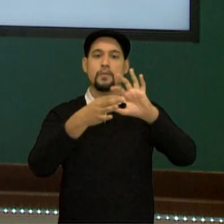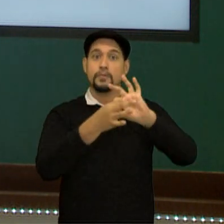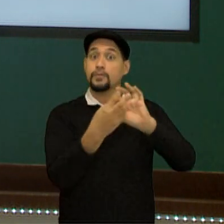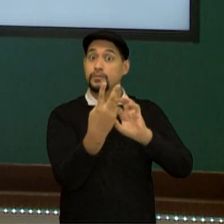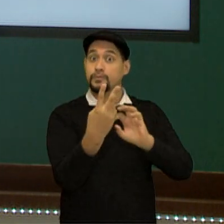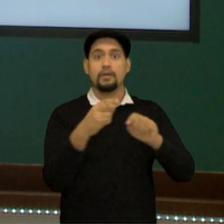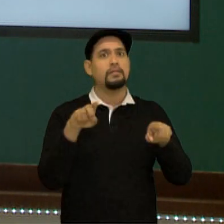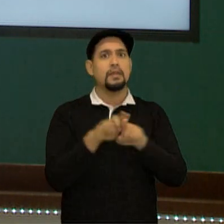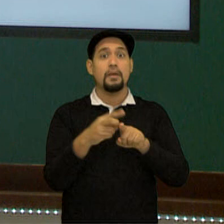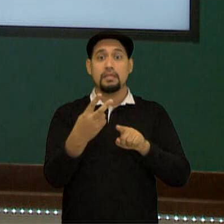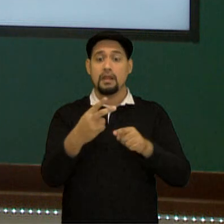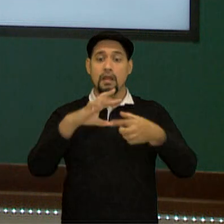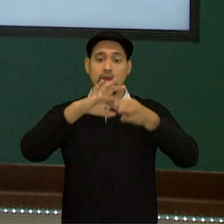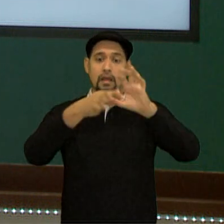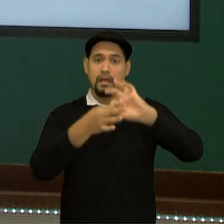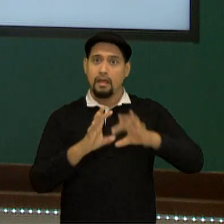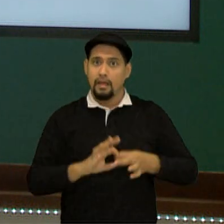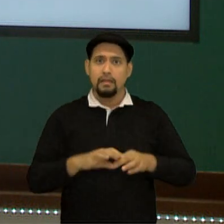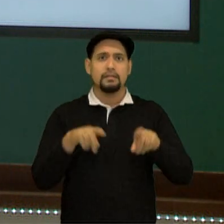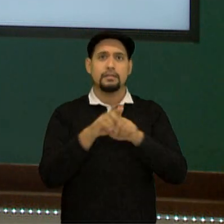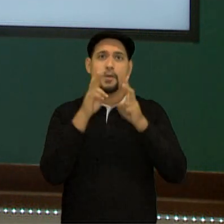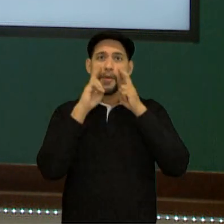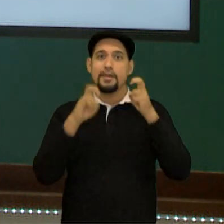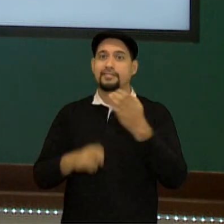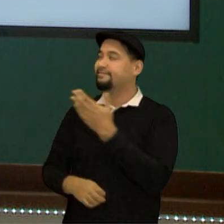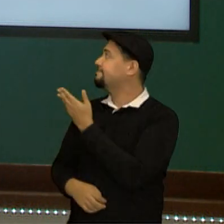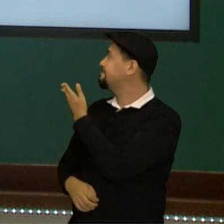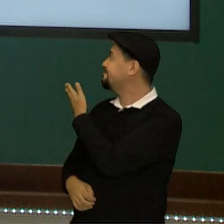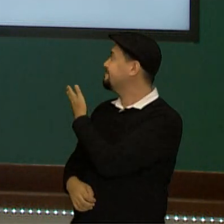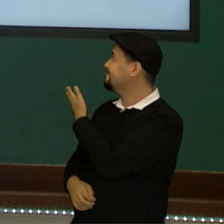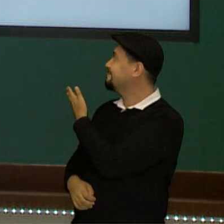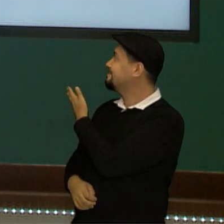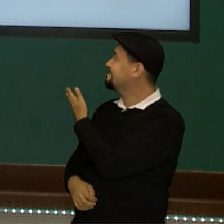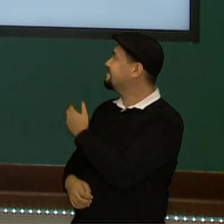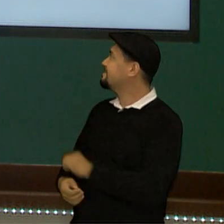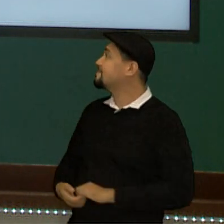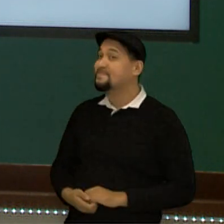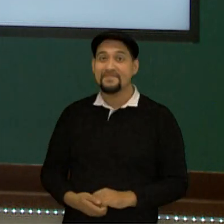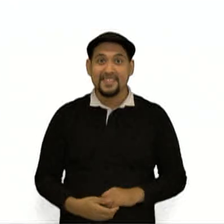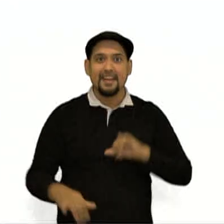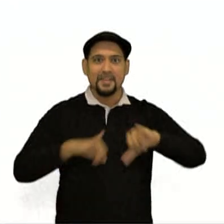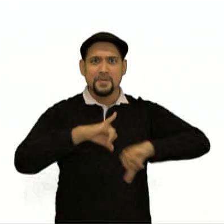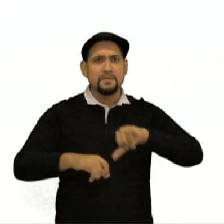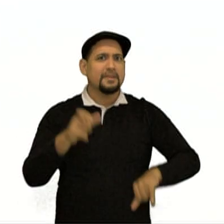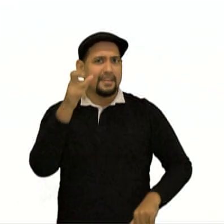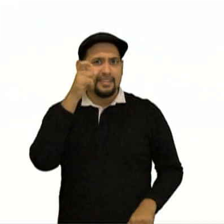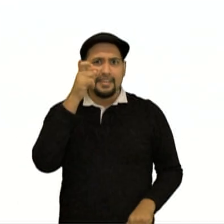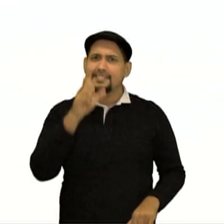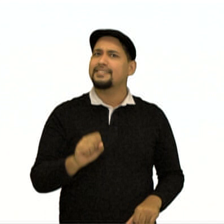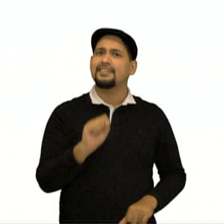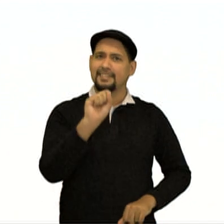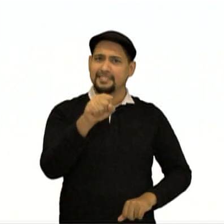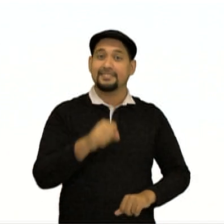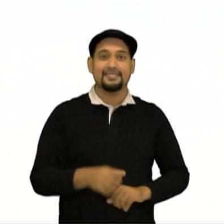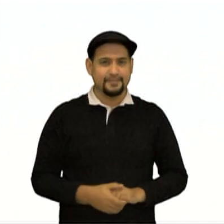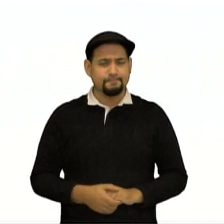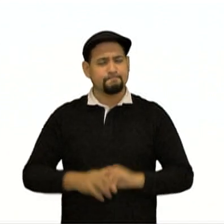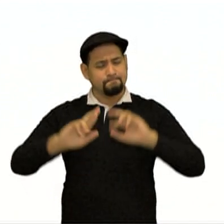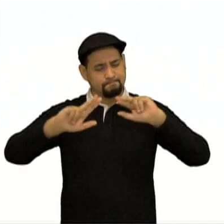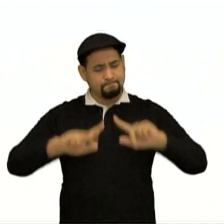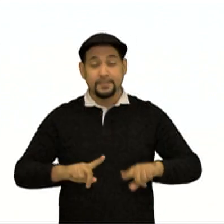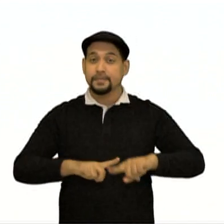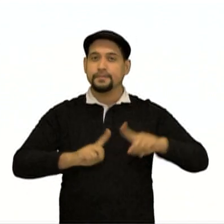ligação tripla. Observe nesta imagem aqui, ele é um elemento químico bastante interessante e muito versátil. E